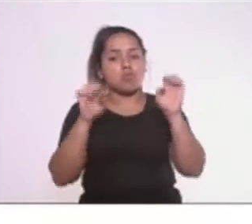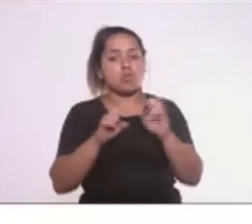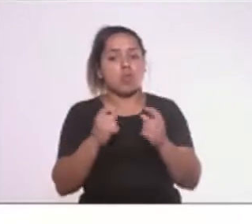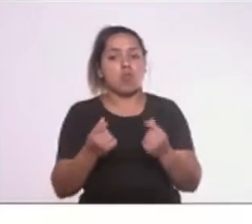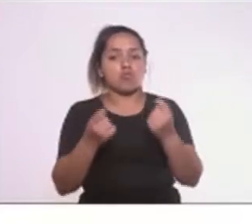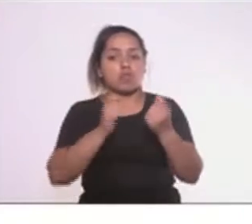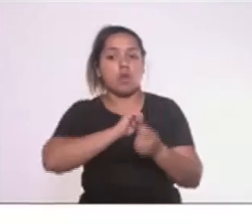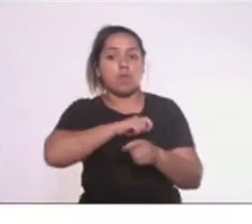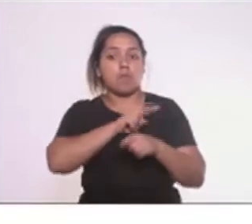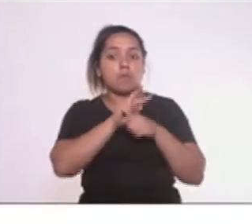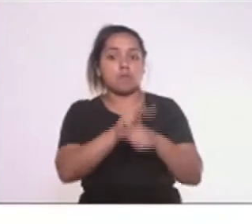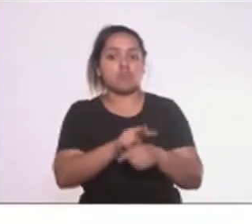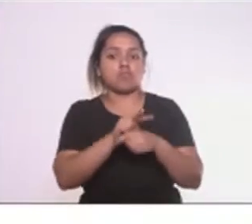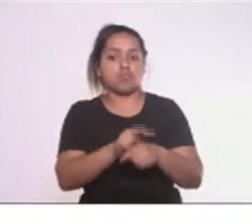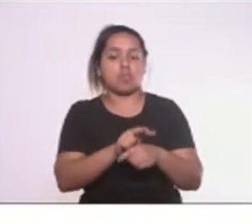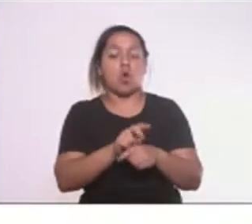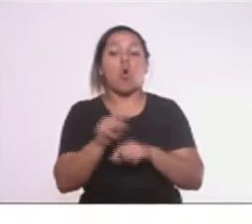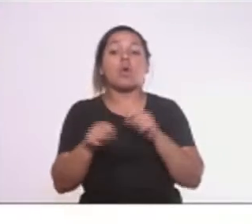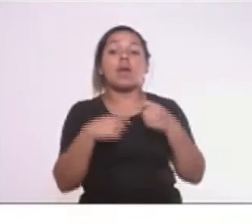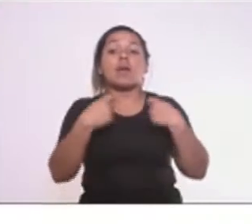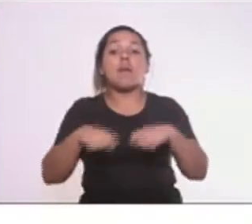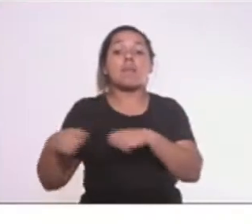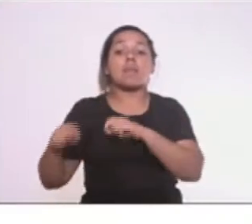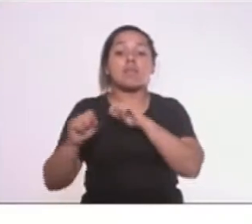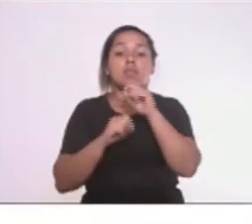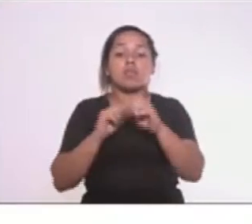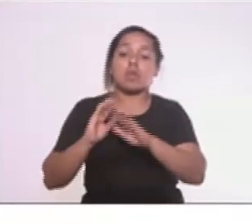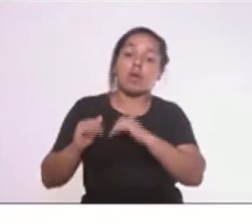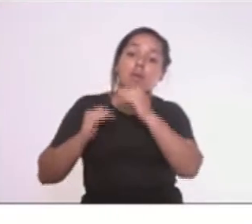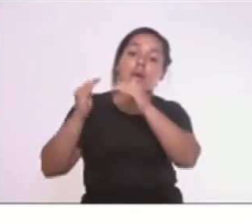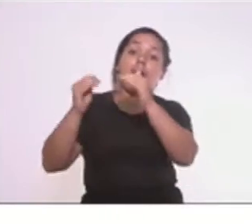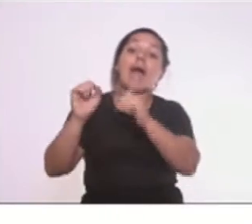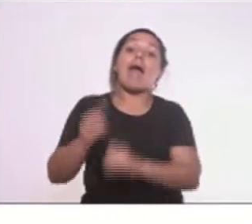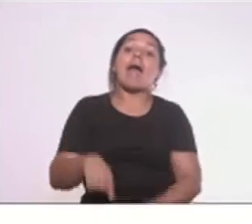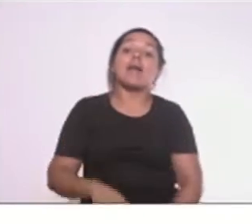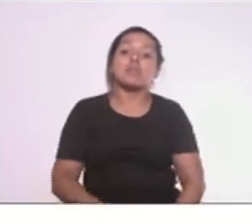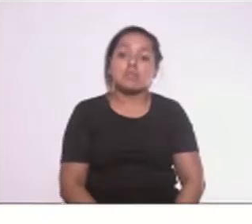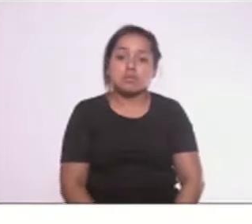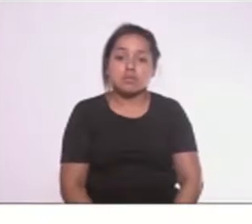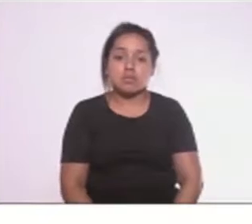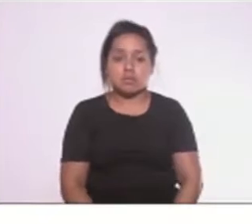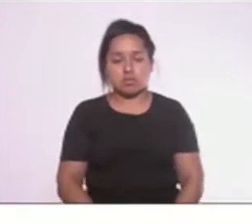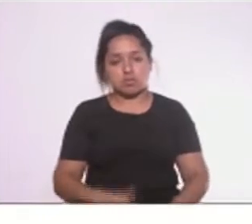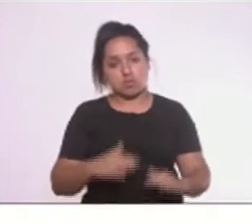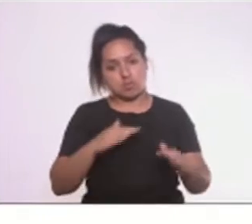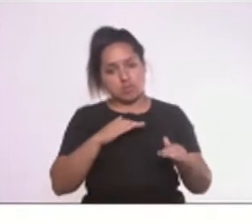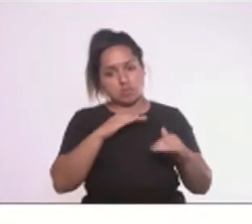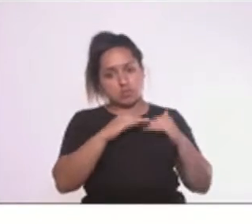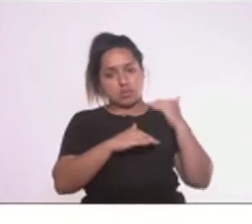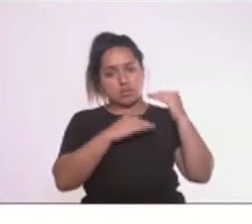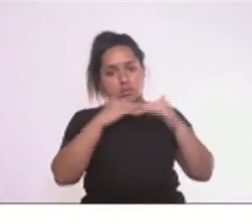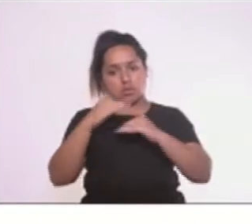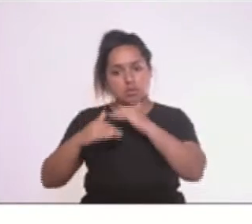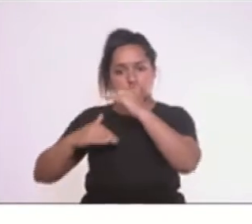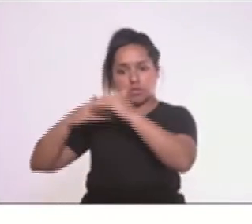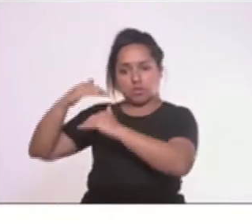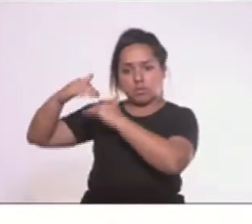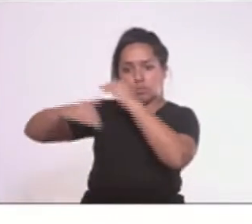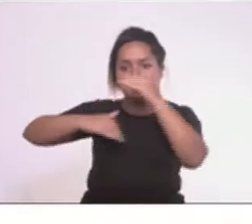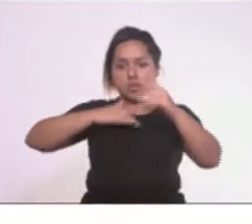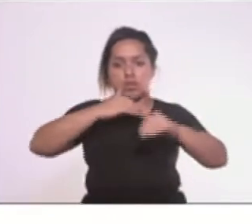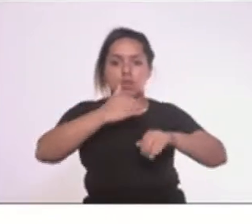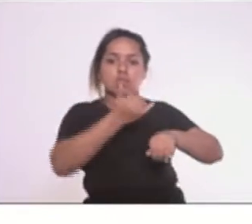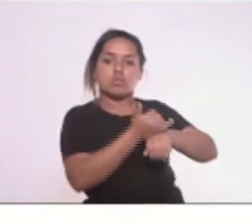gente precisa ter para sair progressivamente desse quadro de crise, é o desenvolvimento de estratégias econômicas que